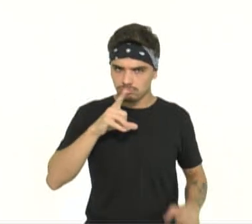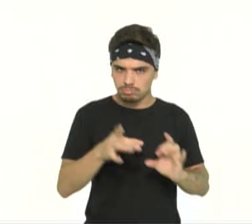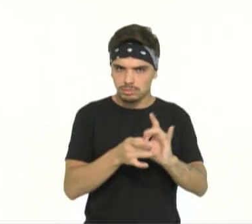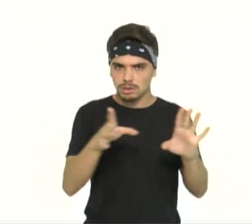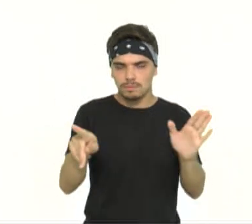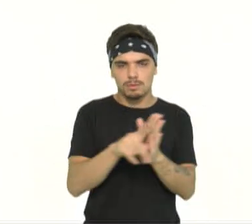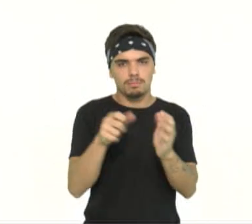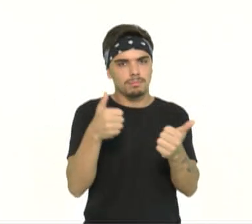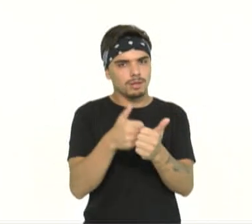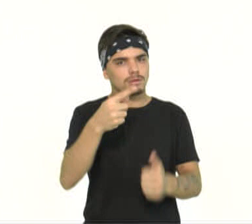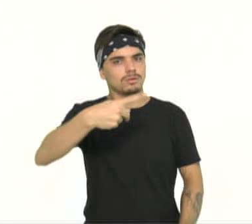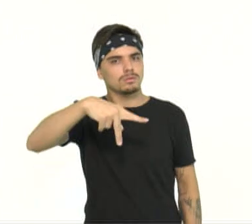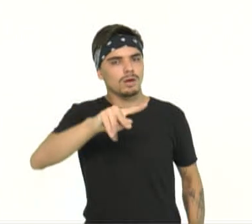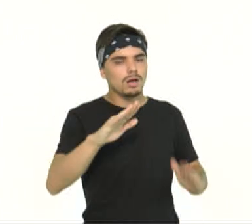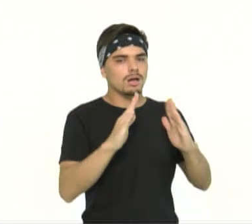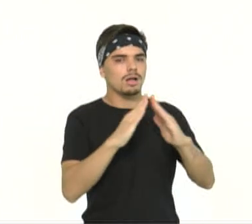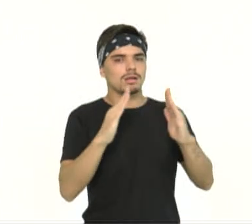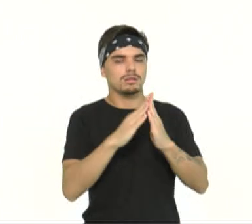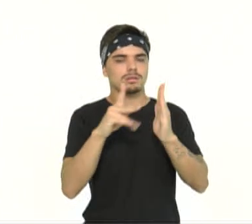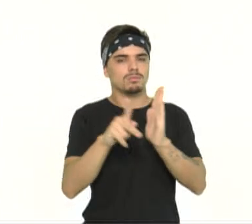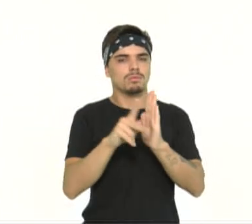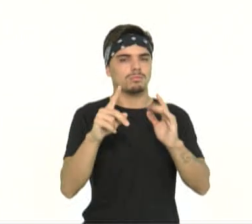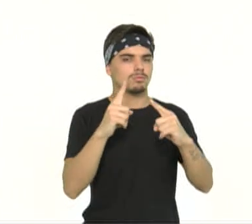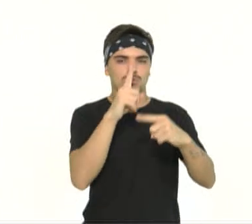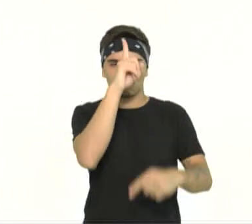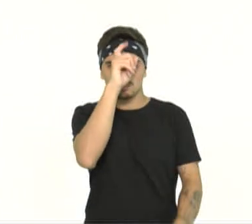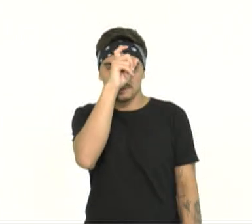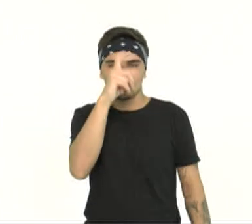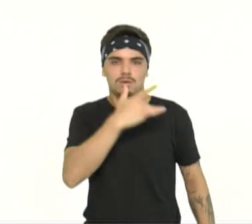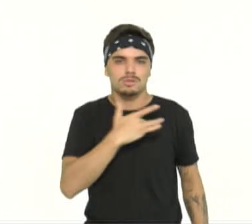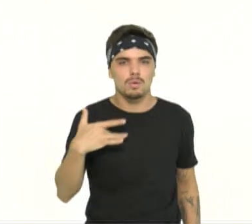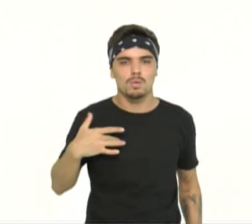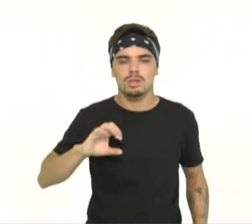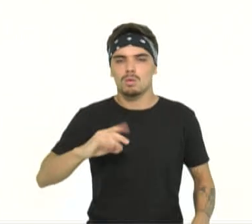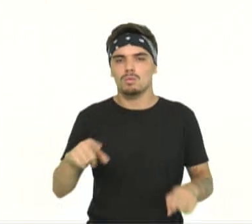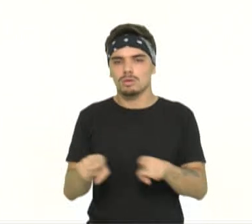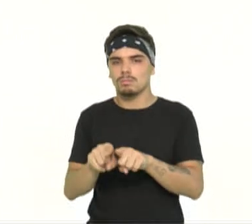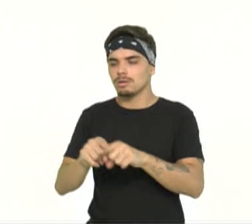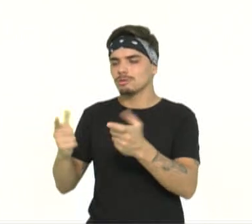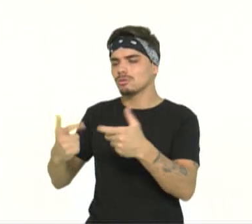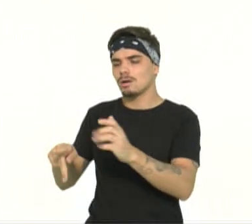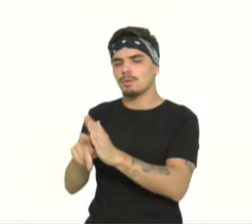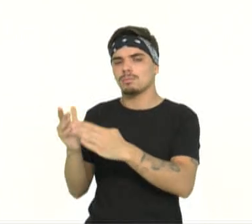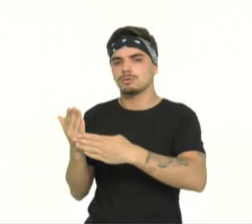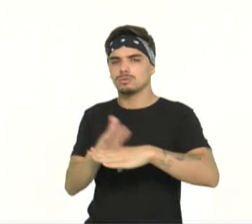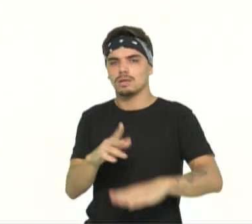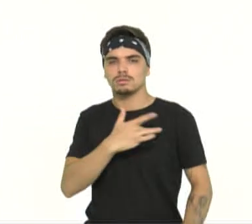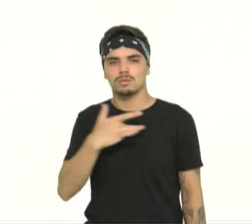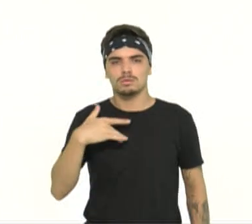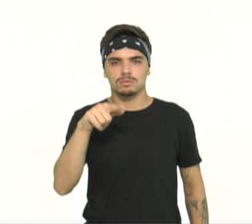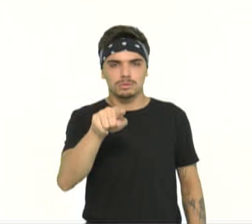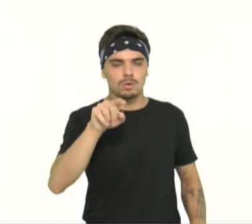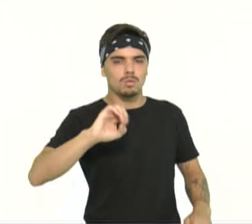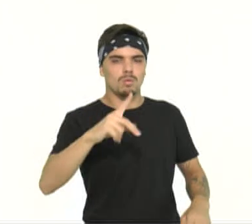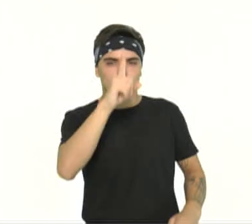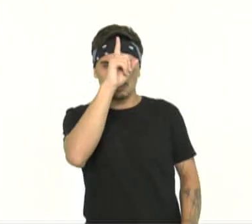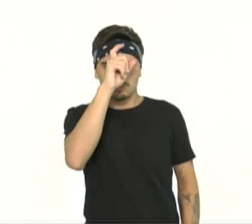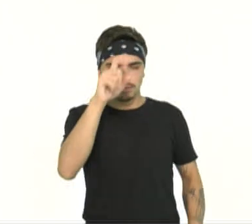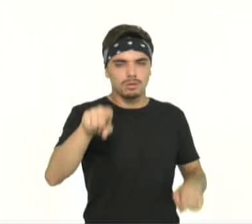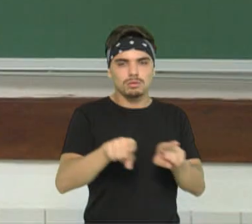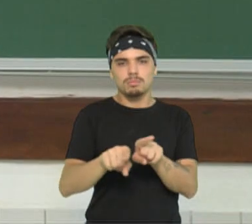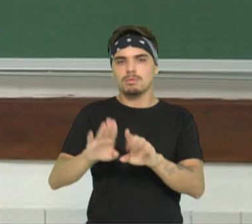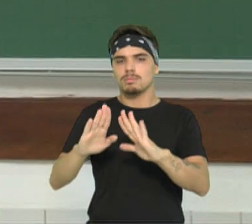disponível próximo de você um posto de saúde, uma unidade de pronto atendimento, um hospital, uma escola